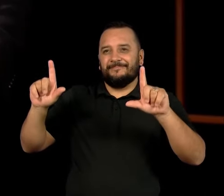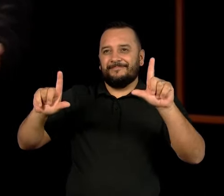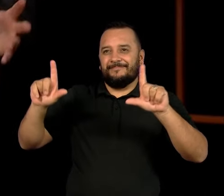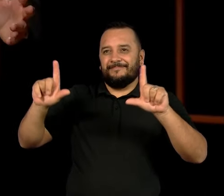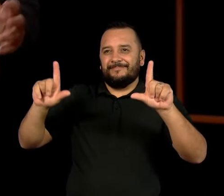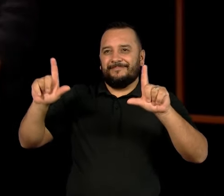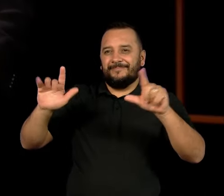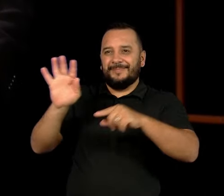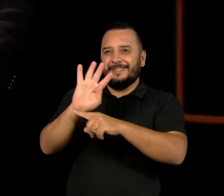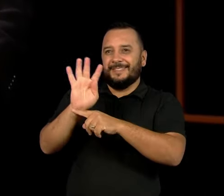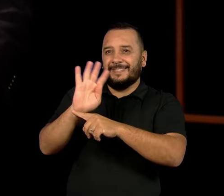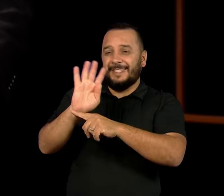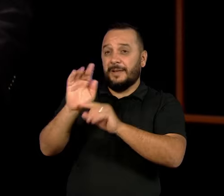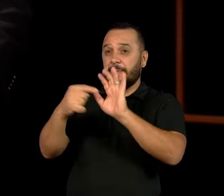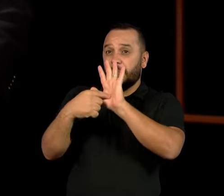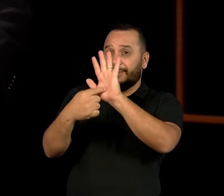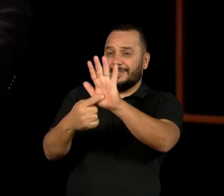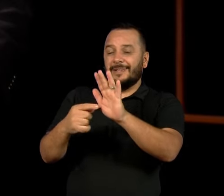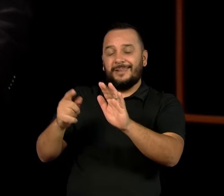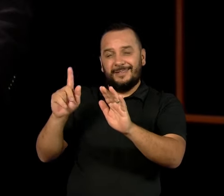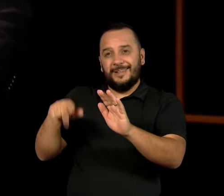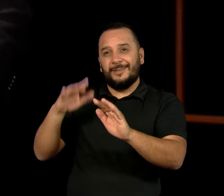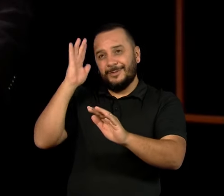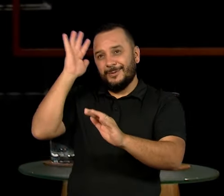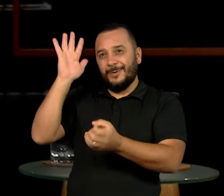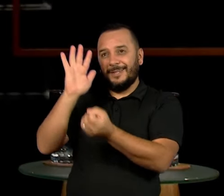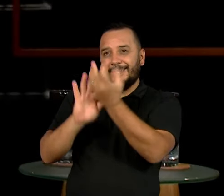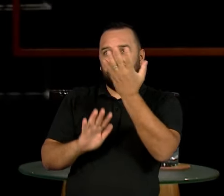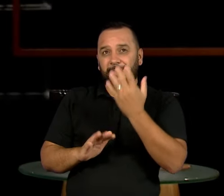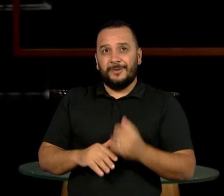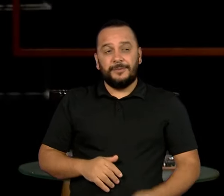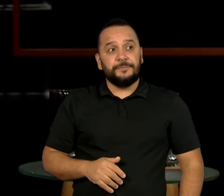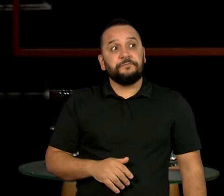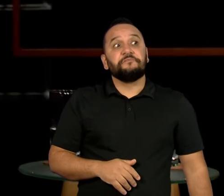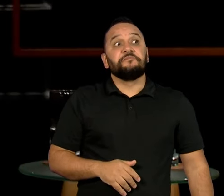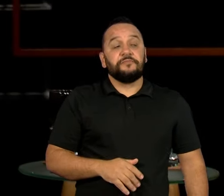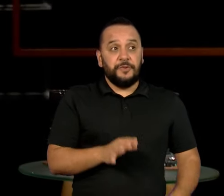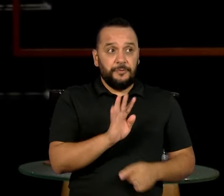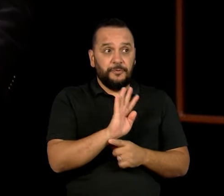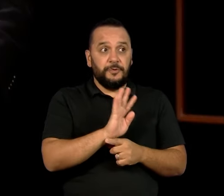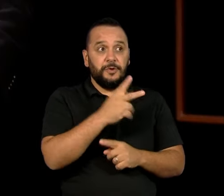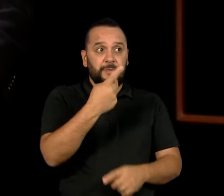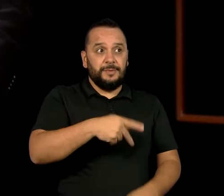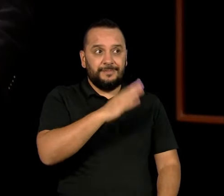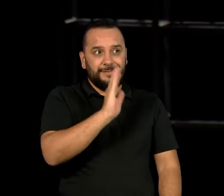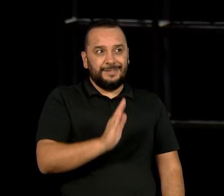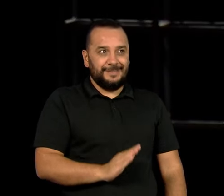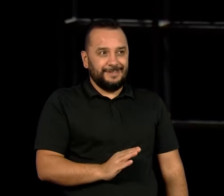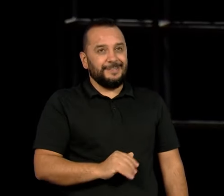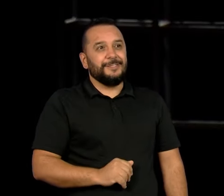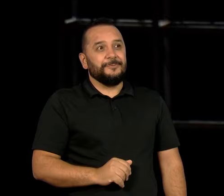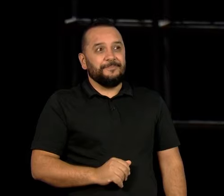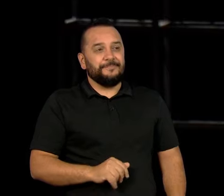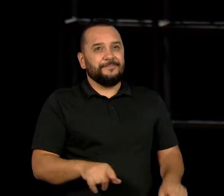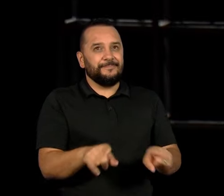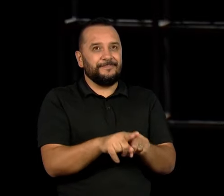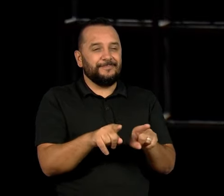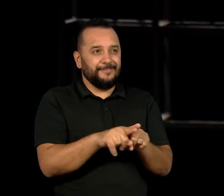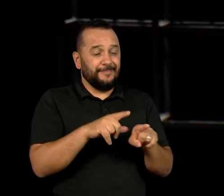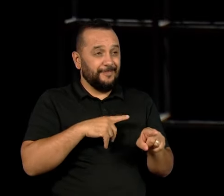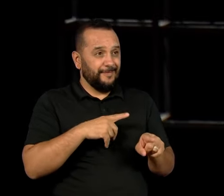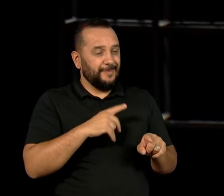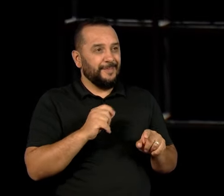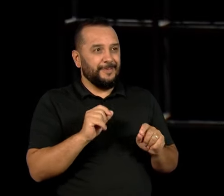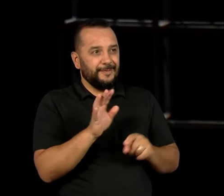é uma realização muito grande. Brasileiro, filme de terror brasileiro. Claro que não podia faltar a mensagem